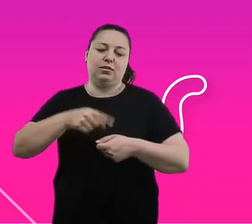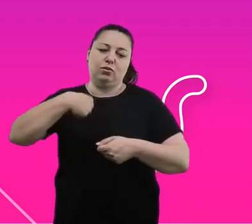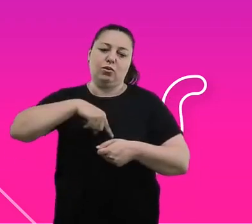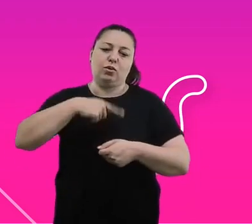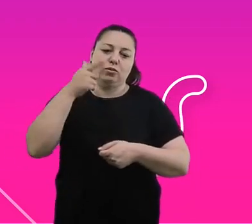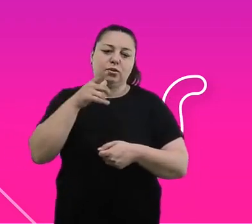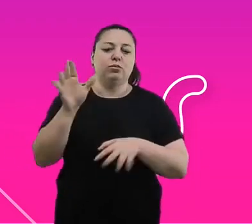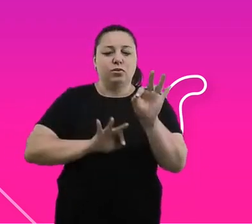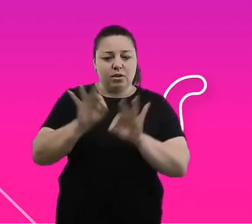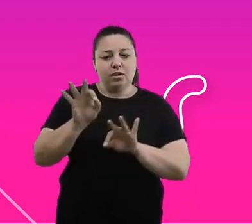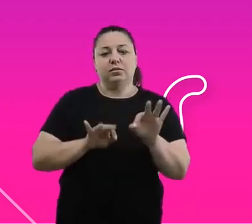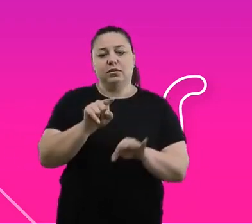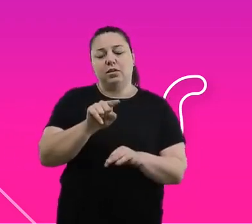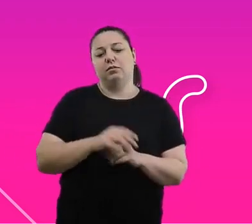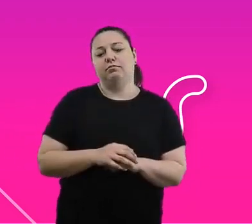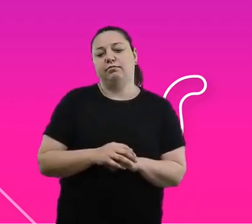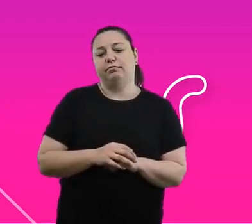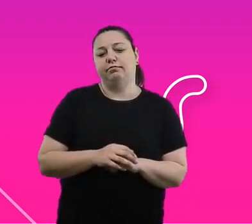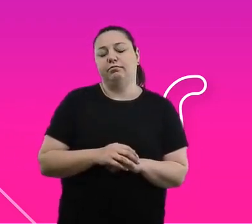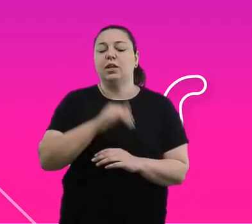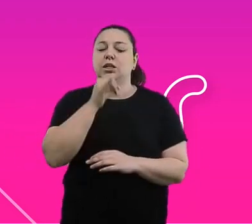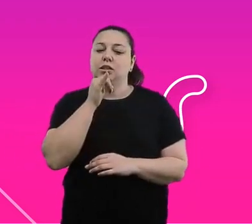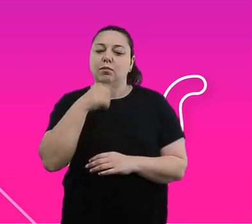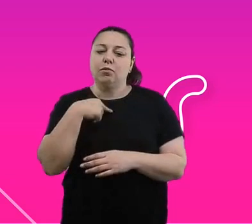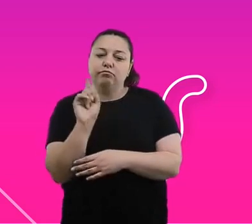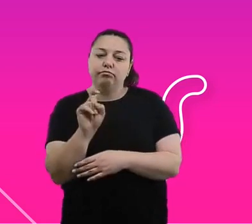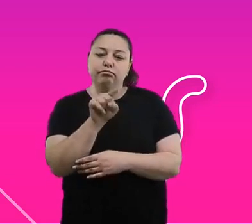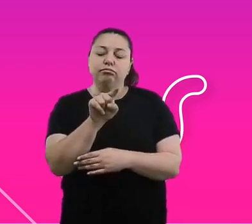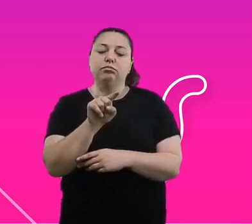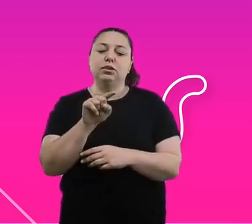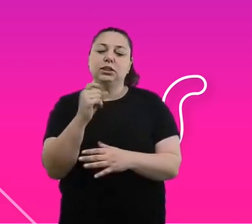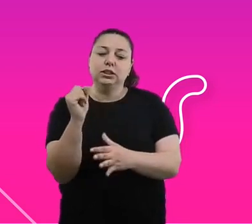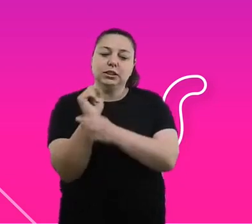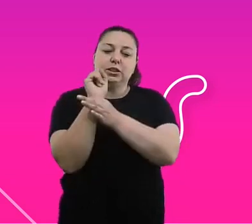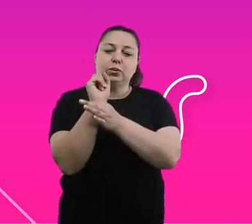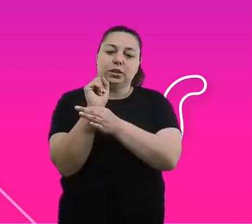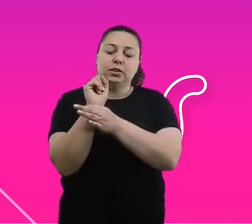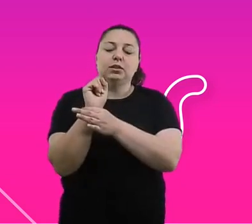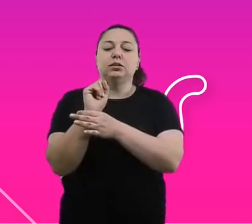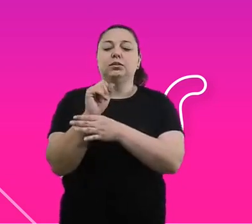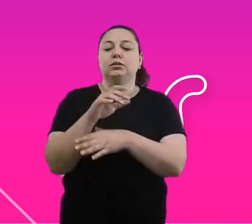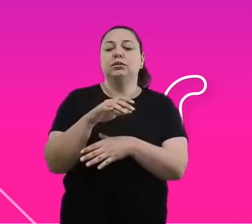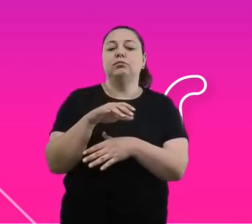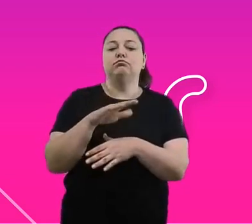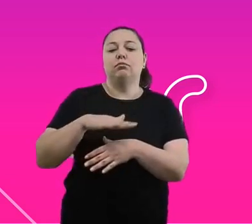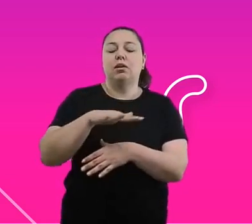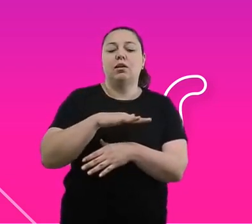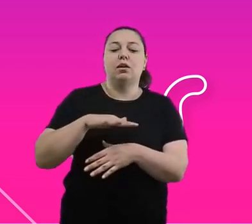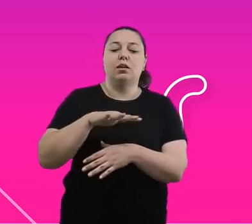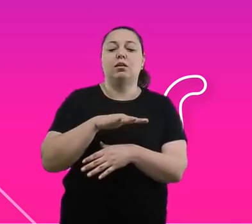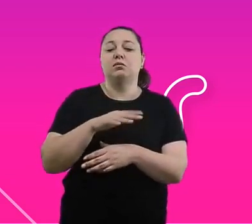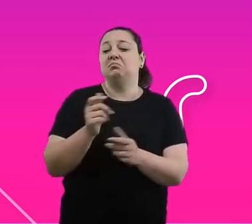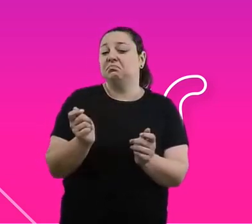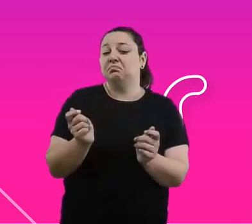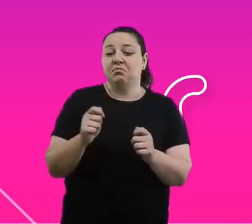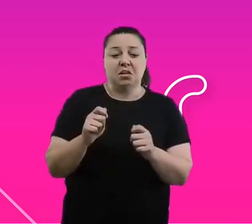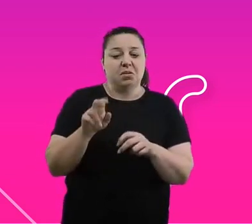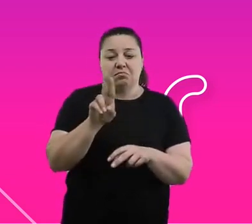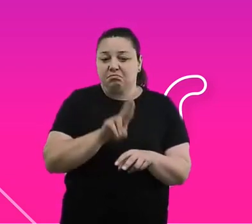cliquei a segurança pública, e dá para navegar